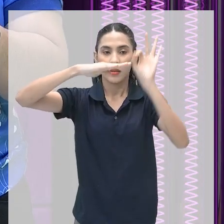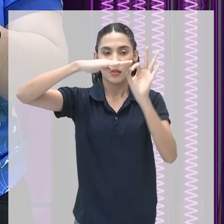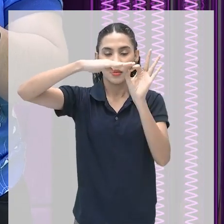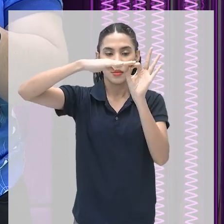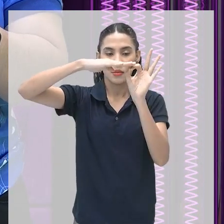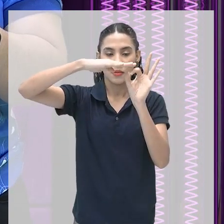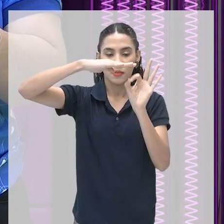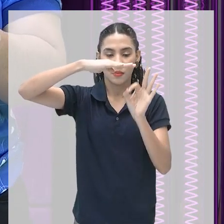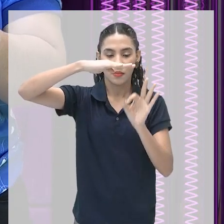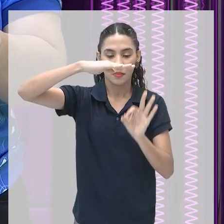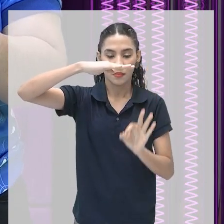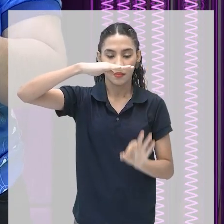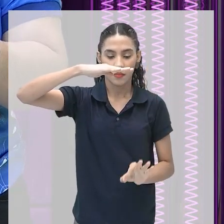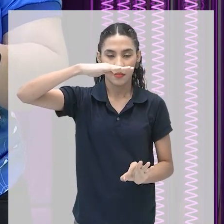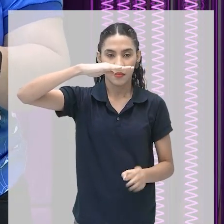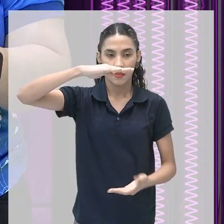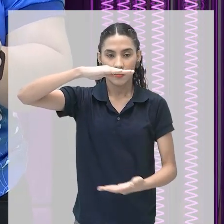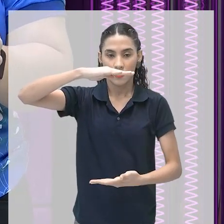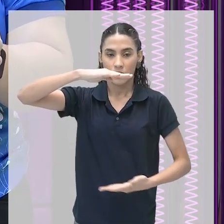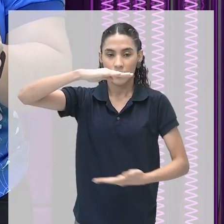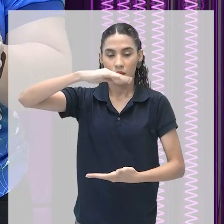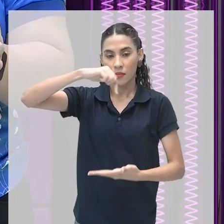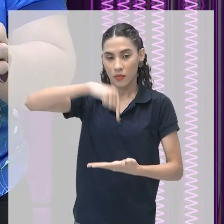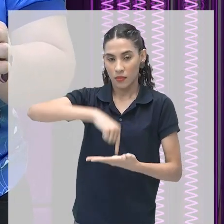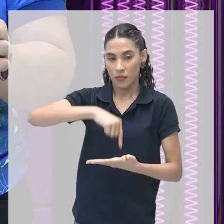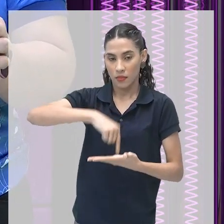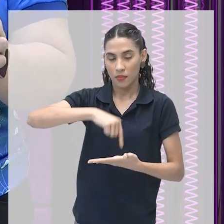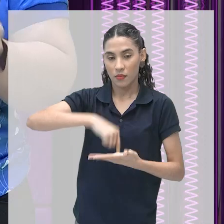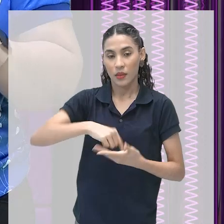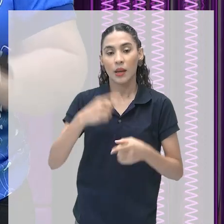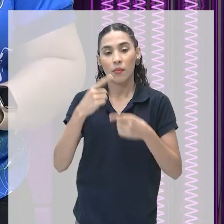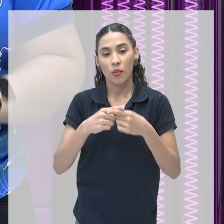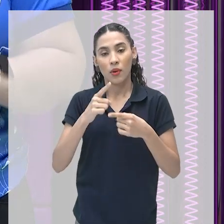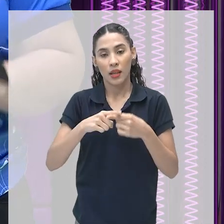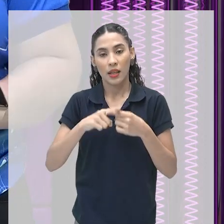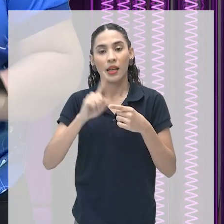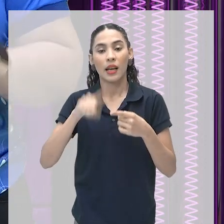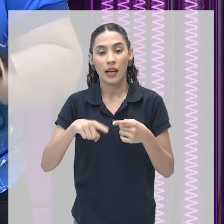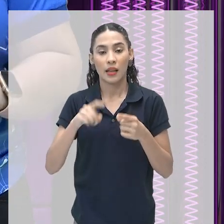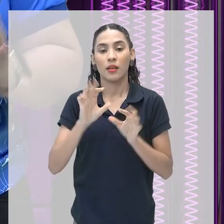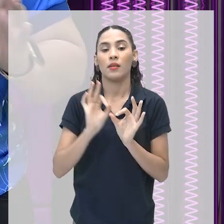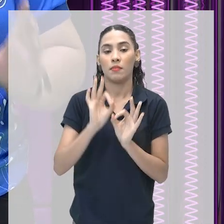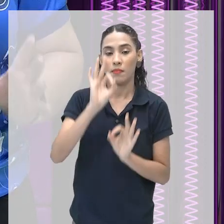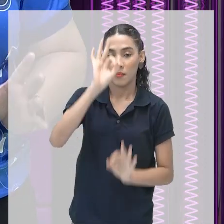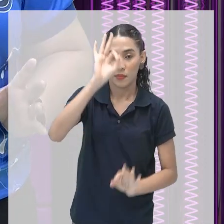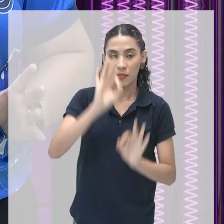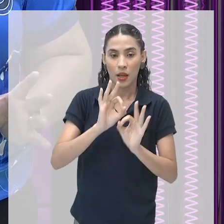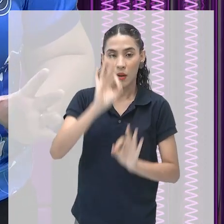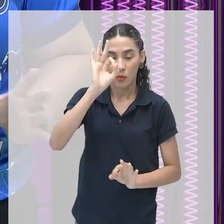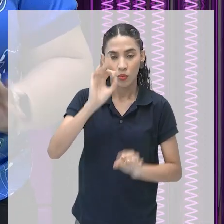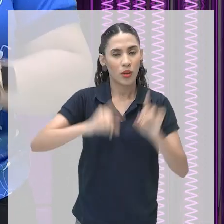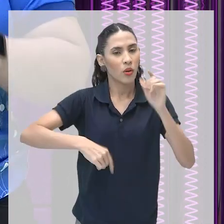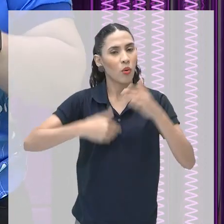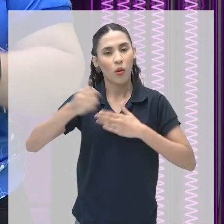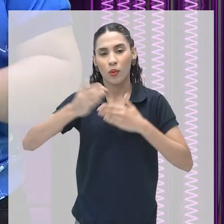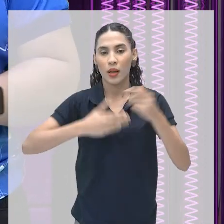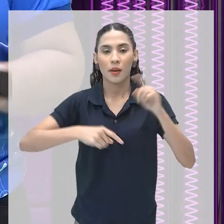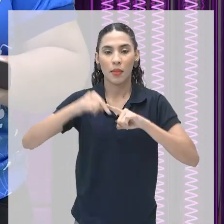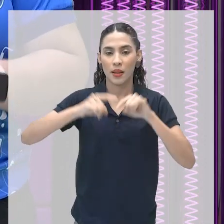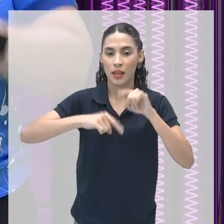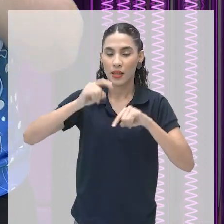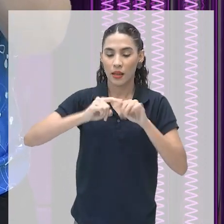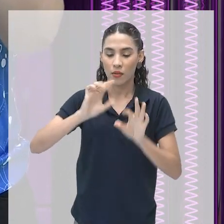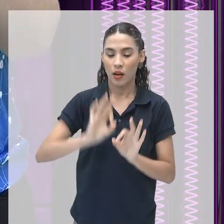pontinha da geladeira e vai até o chão também, né? Porque é assim que a gente mede a altura de um objeto. A